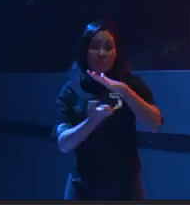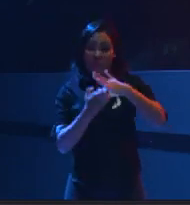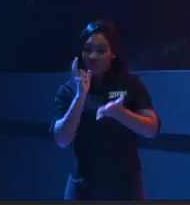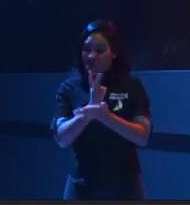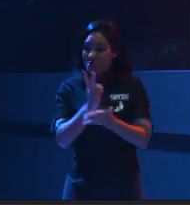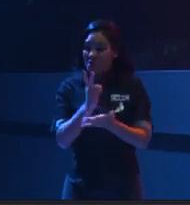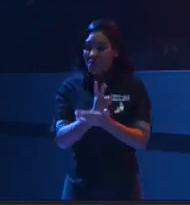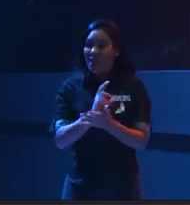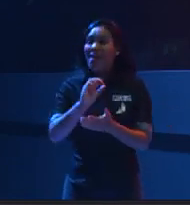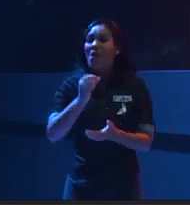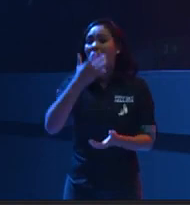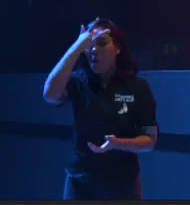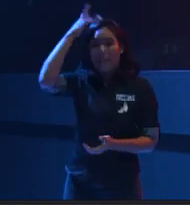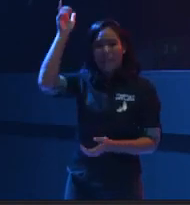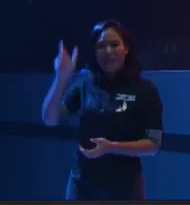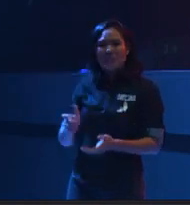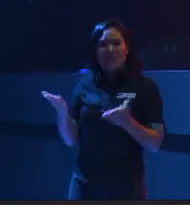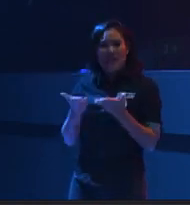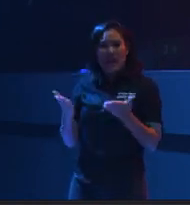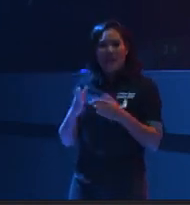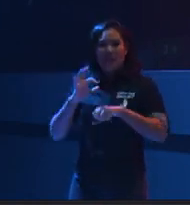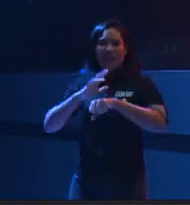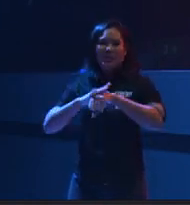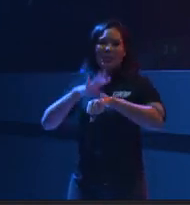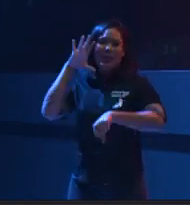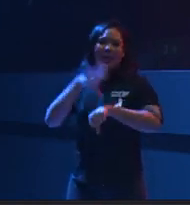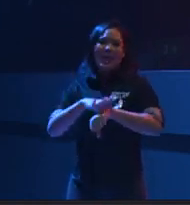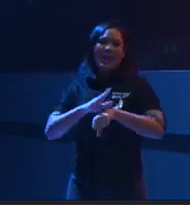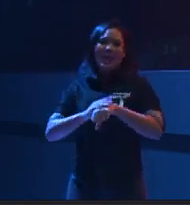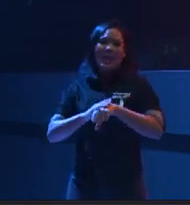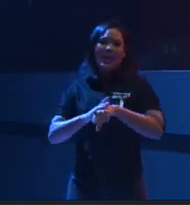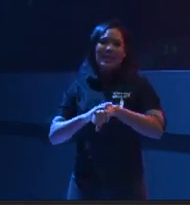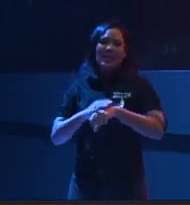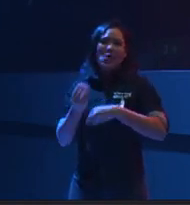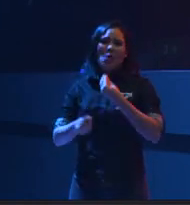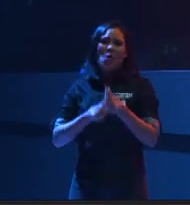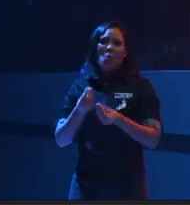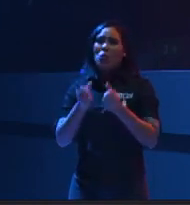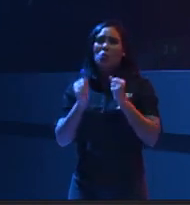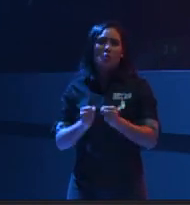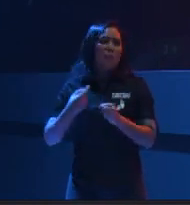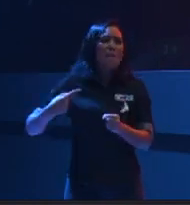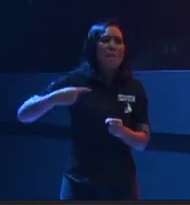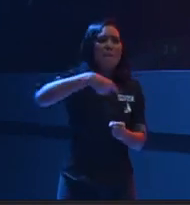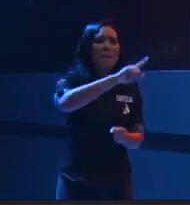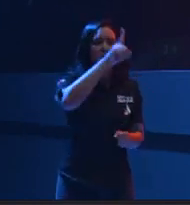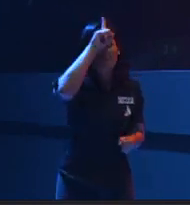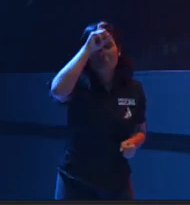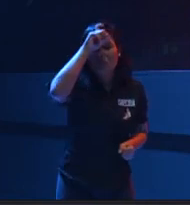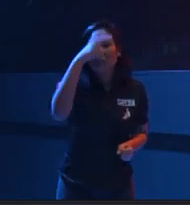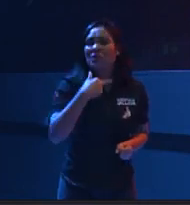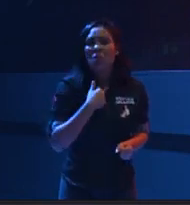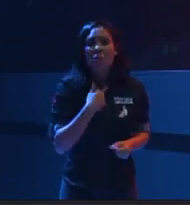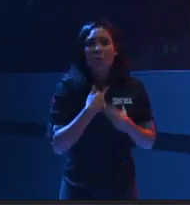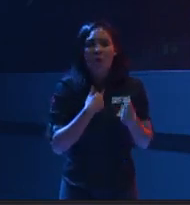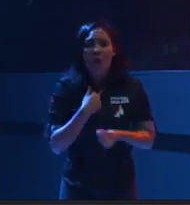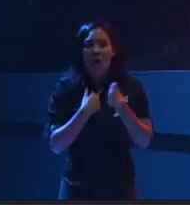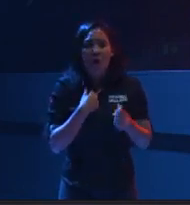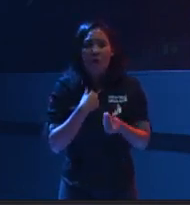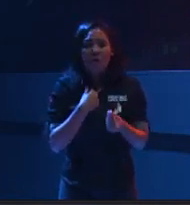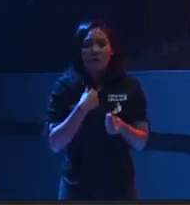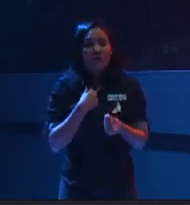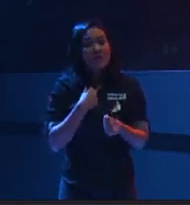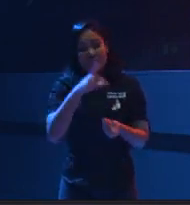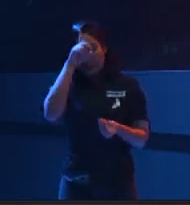que não tá nem podendo ir no hospital porque corre risco de ficar mais doente ainda ter uma